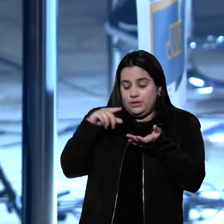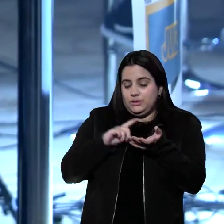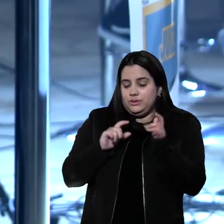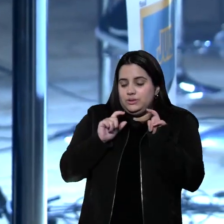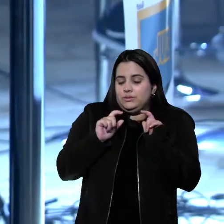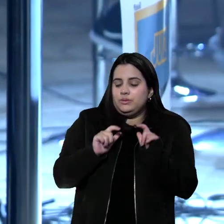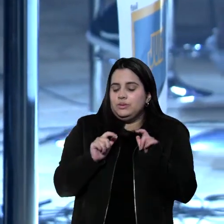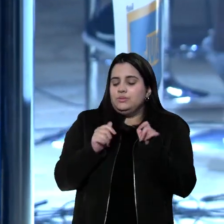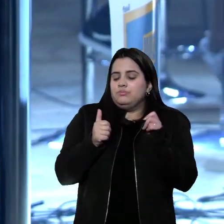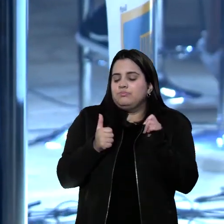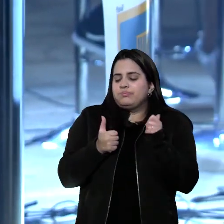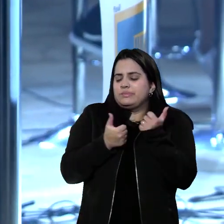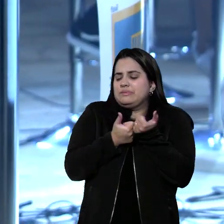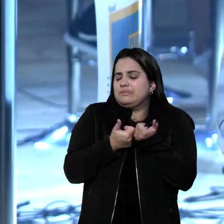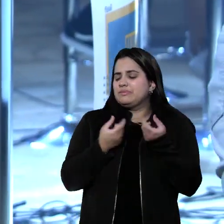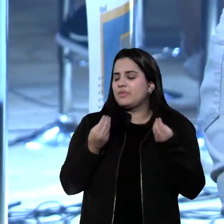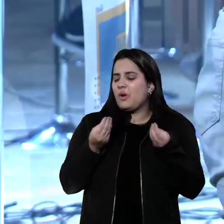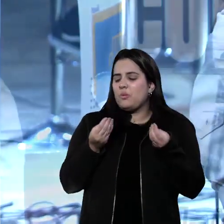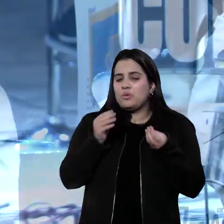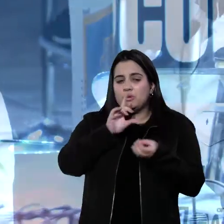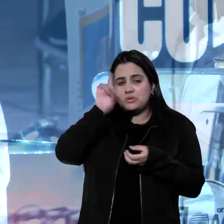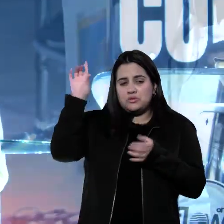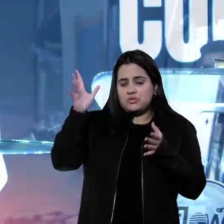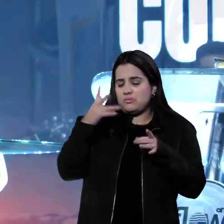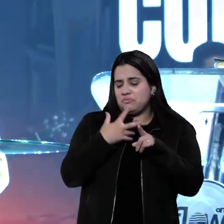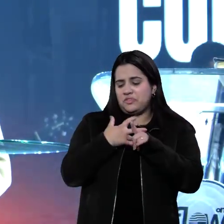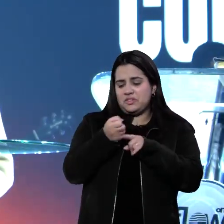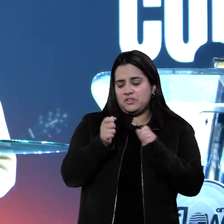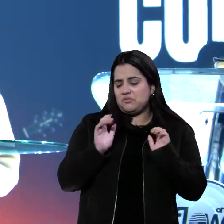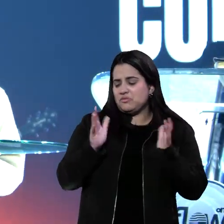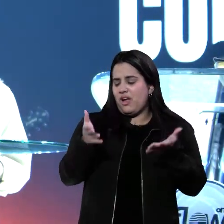tribunal que o Senhor já venceu.